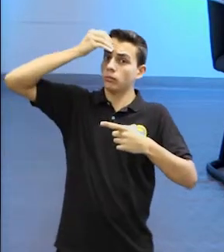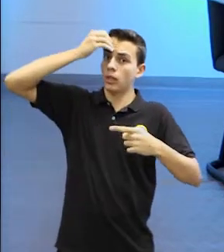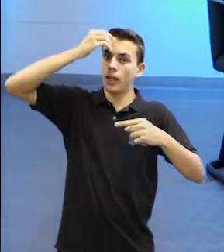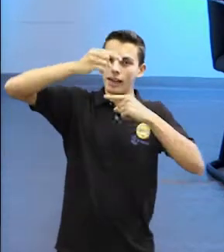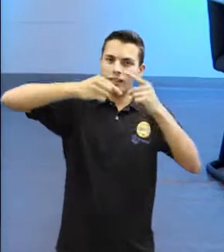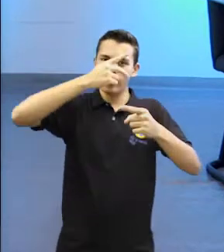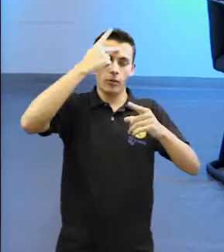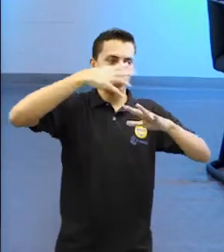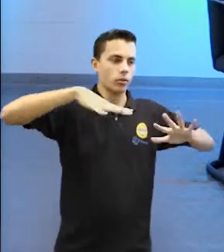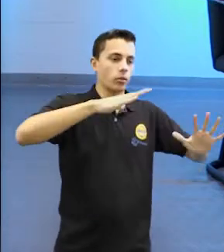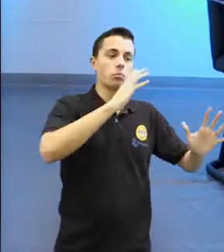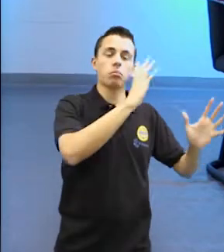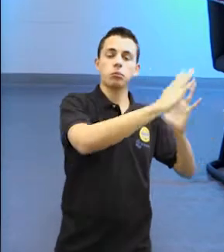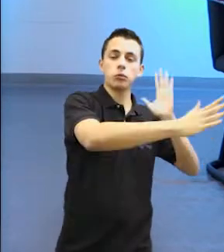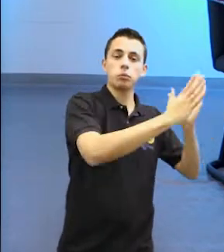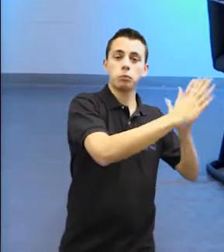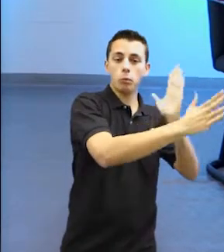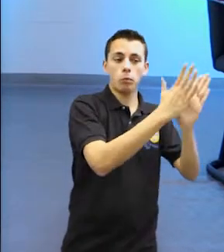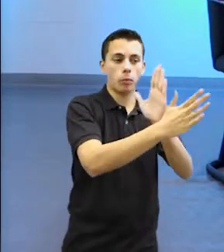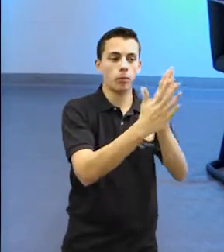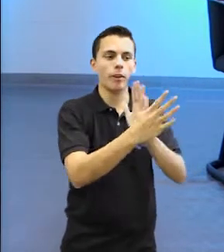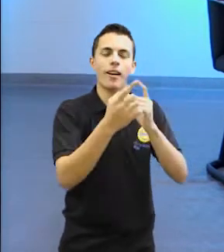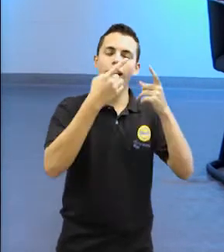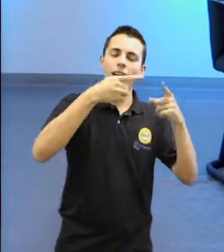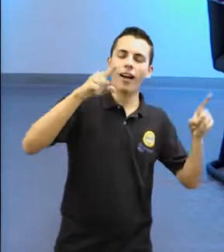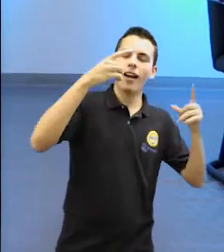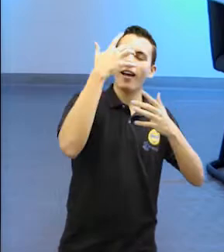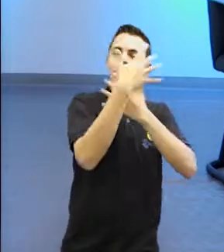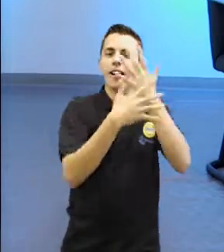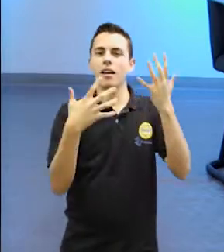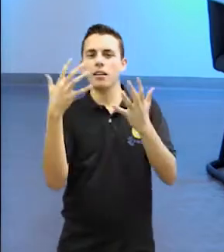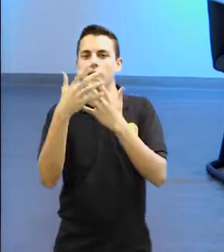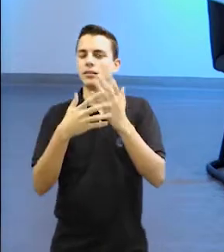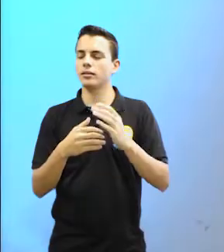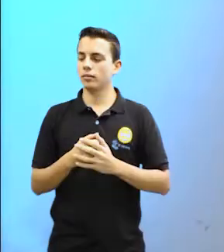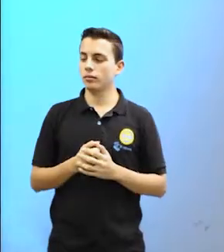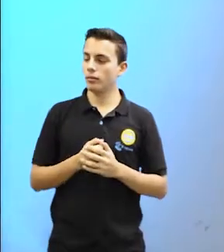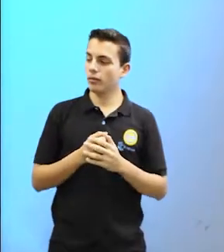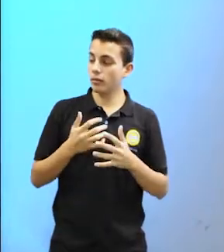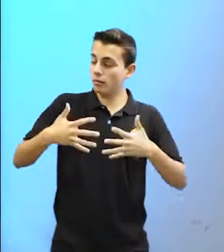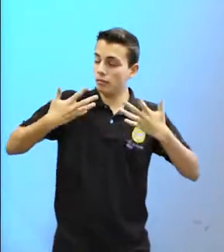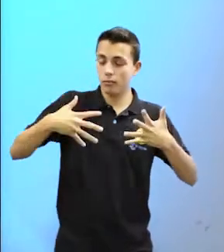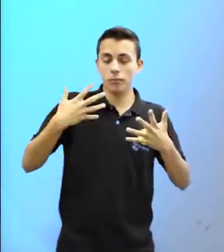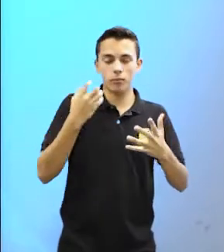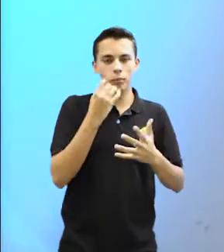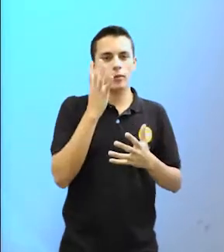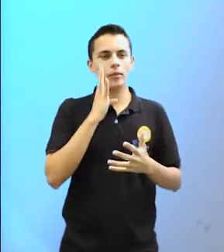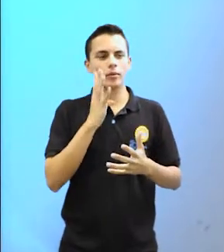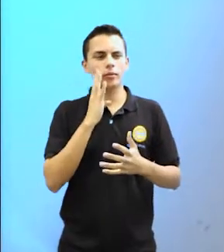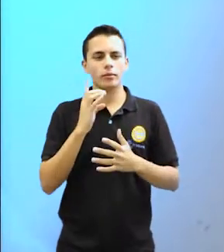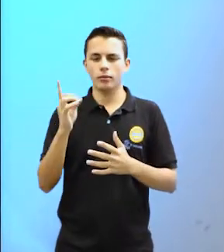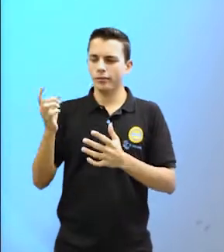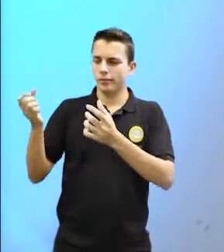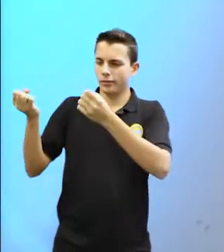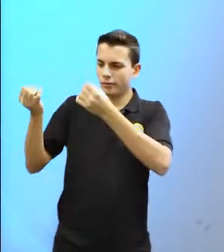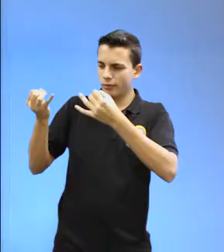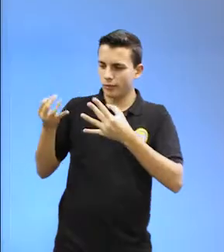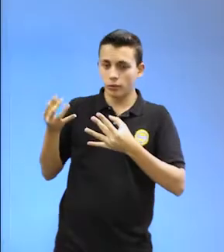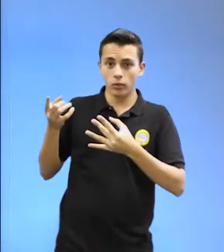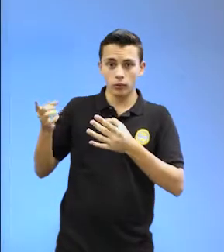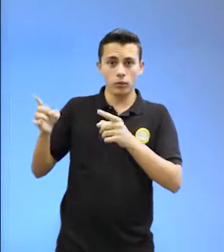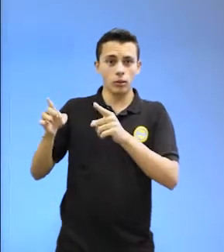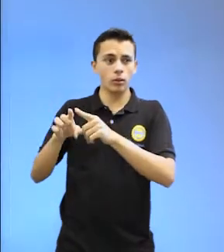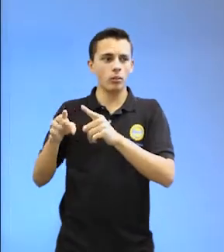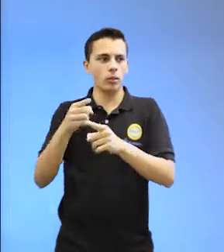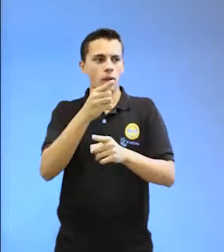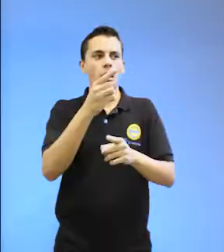o embalo também, né? Você já... Sim, é. Sim. E você estava me dizendo que você já teve um retorno, né? Um feedback muito legal verdade, de um